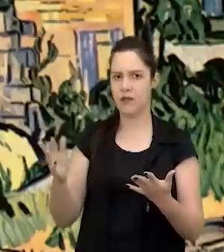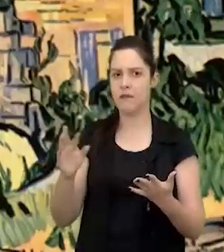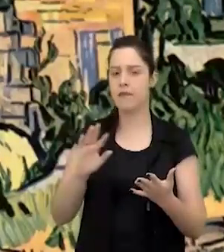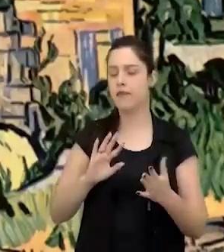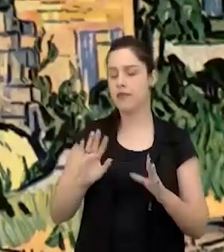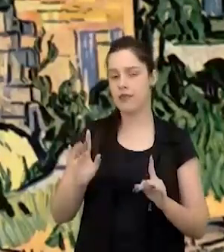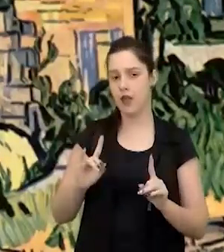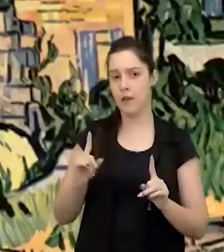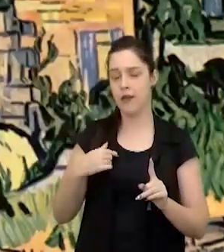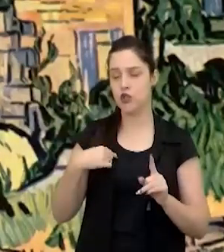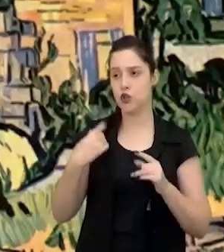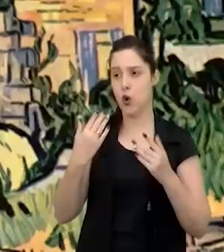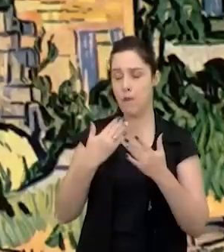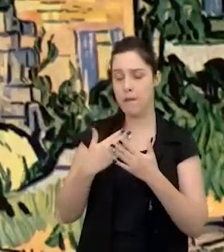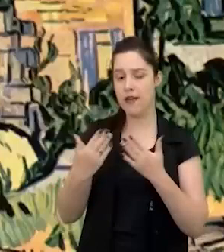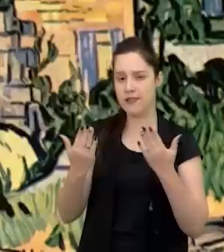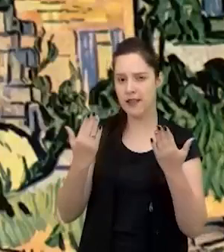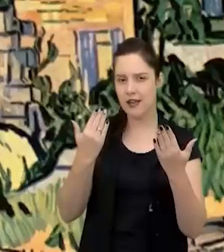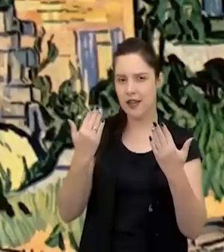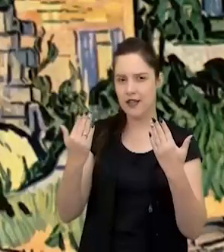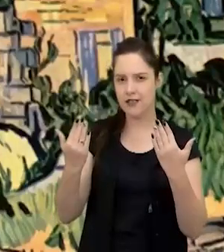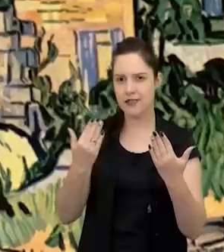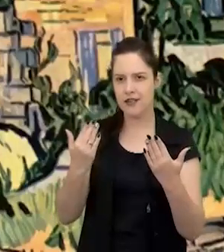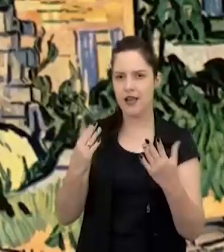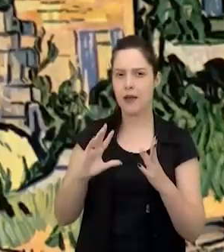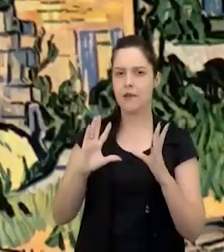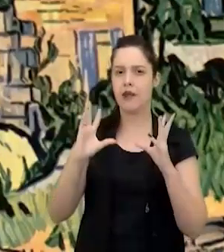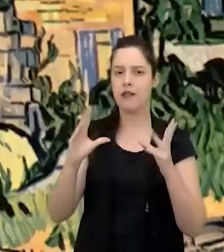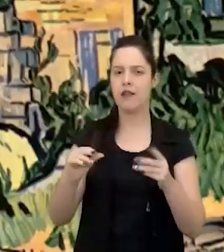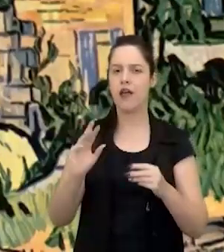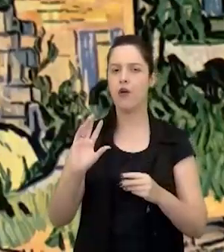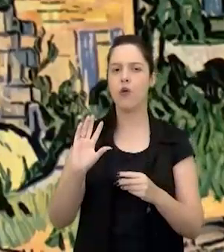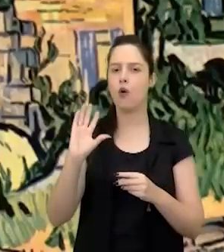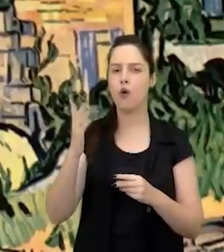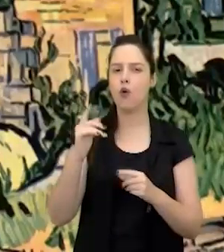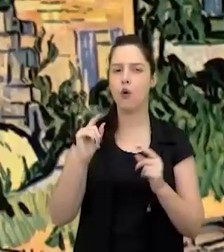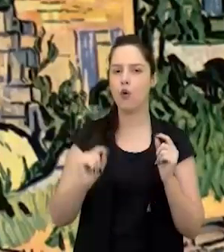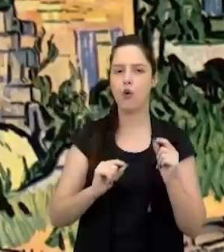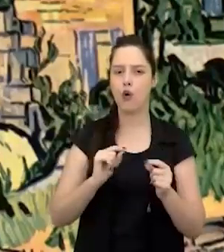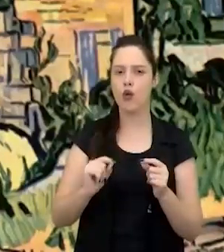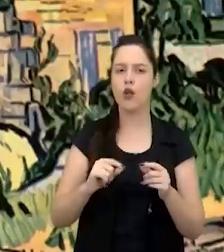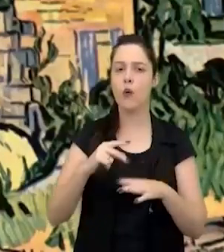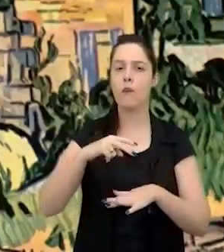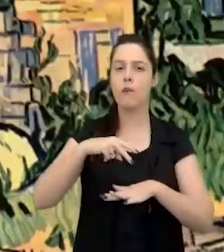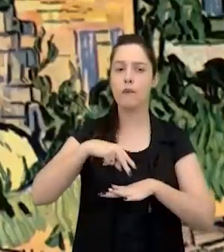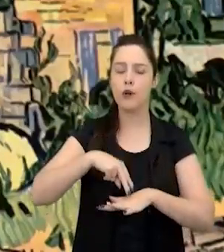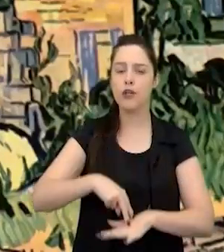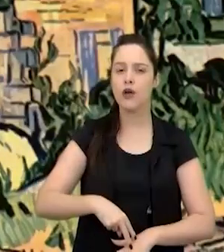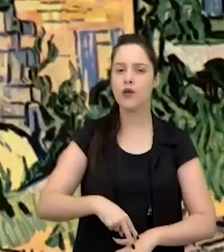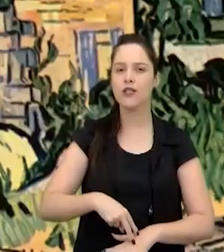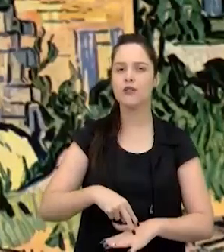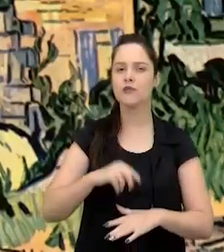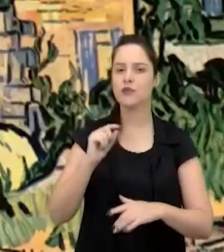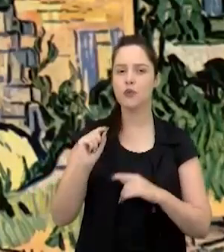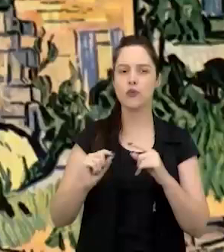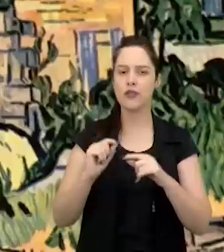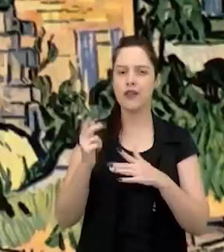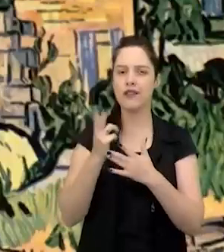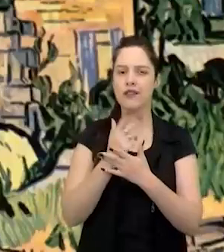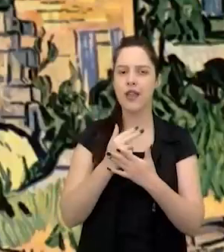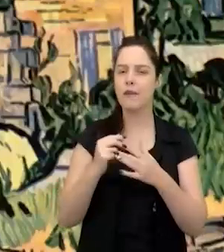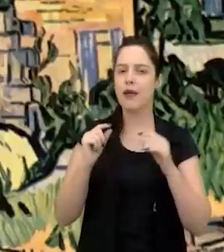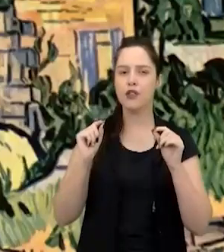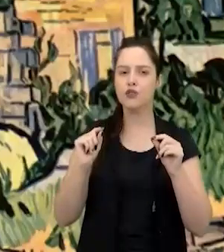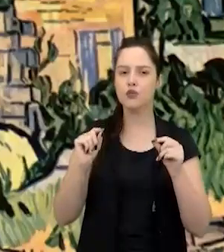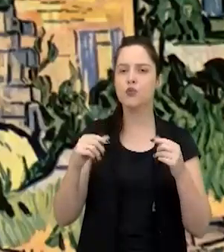a usar o retrato, porque ele está retratando o que ele está vendo. Ele não está colocando como protagonista ali da imagem. Certo. Então existe toda